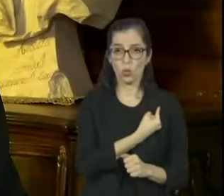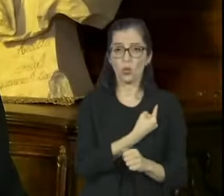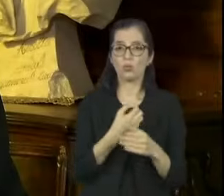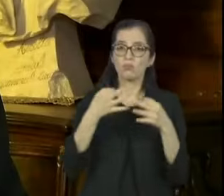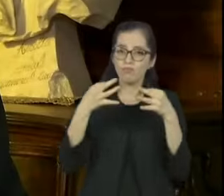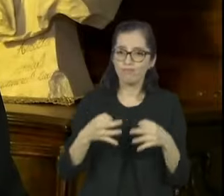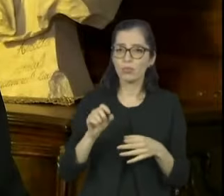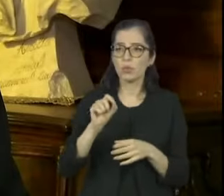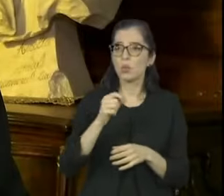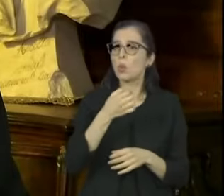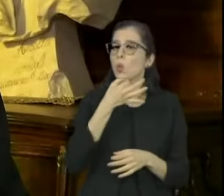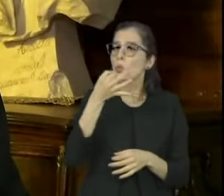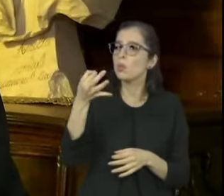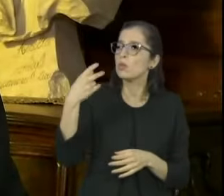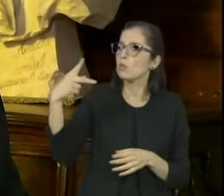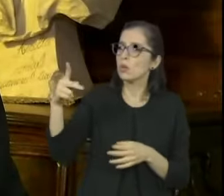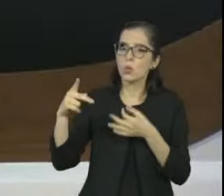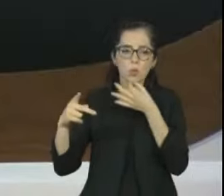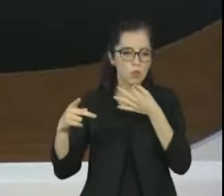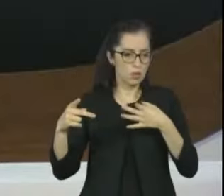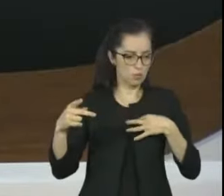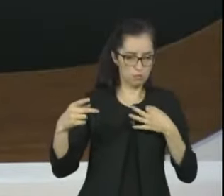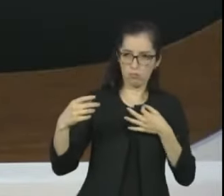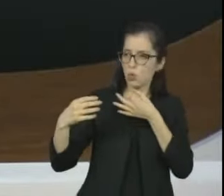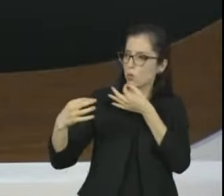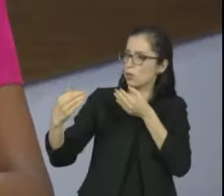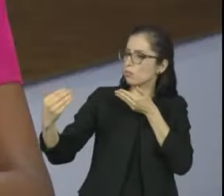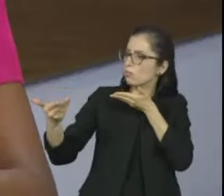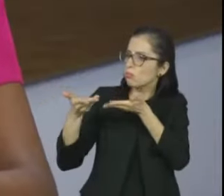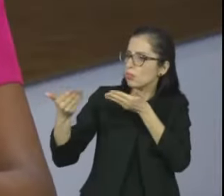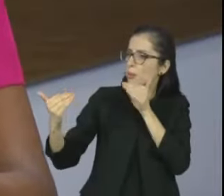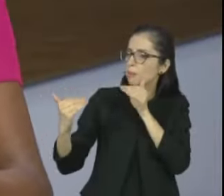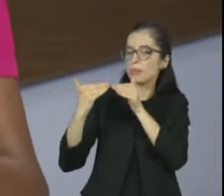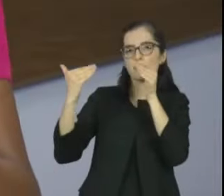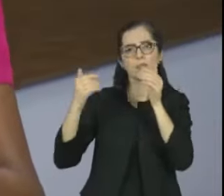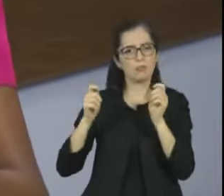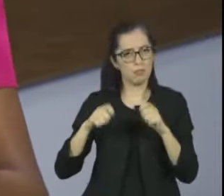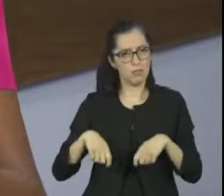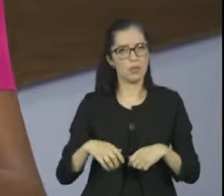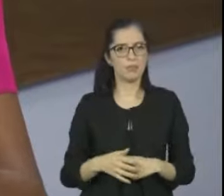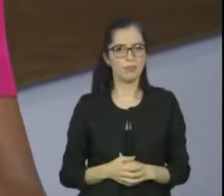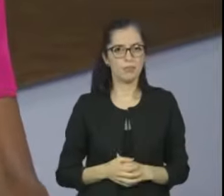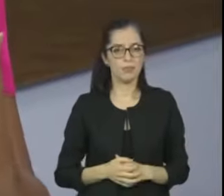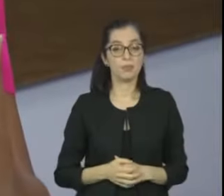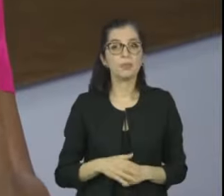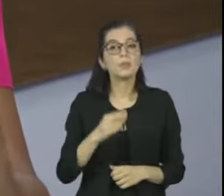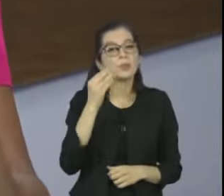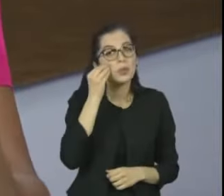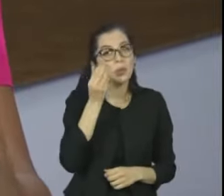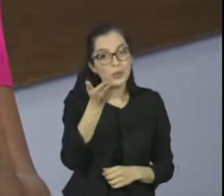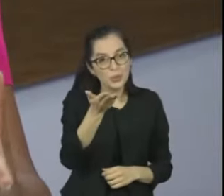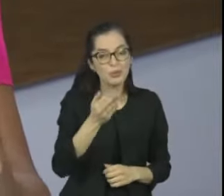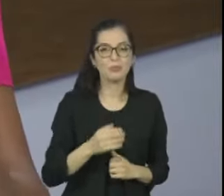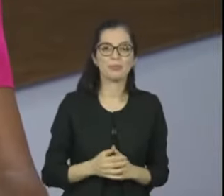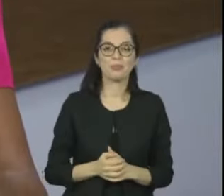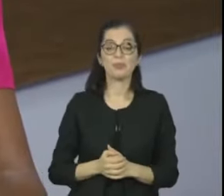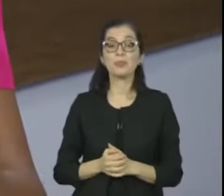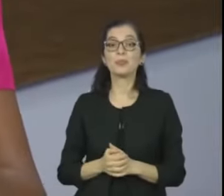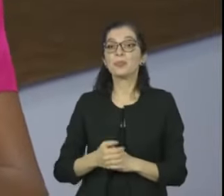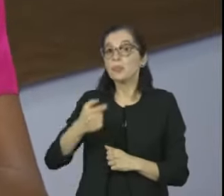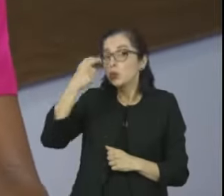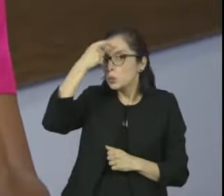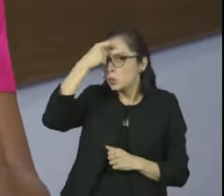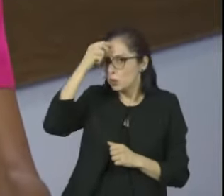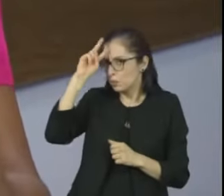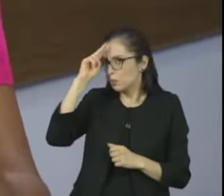superiores que vão além dela é Joyce por favor não digo renovar a mudança de mentalidade